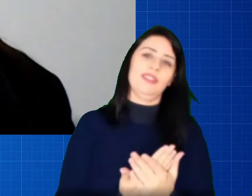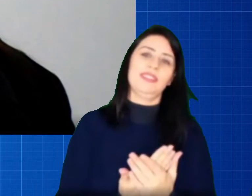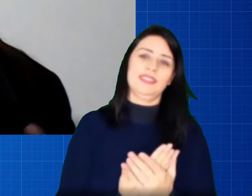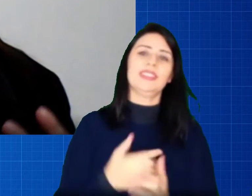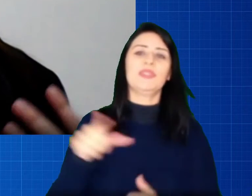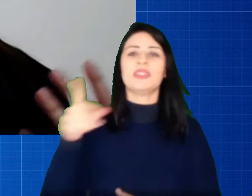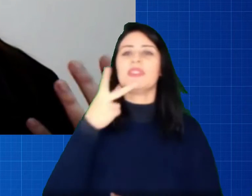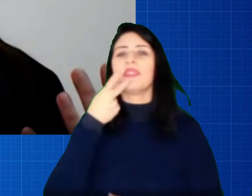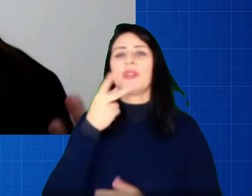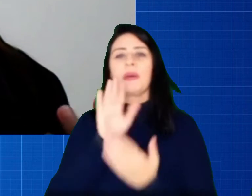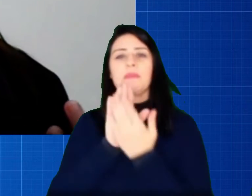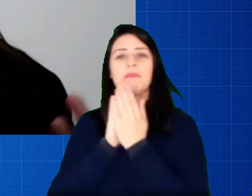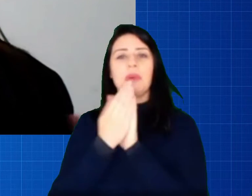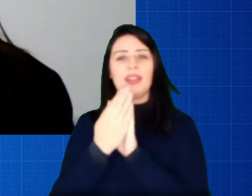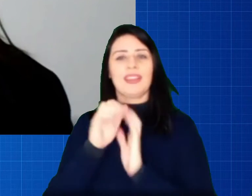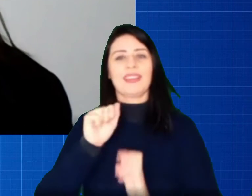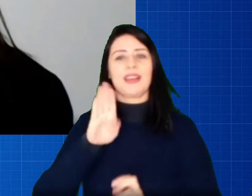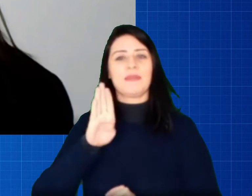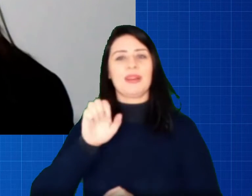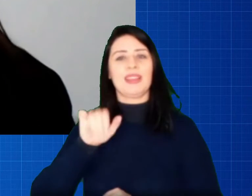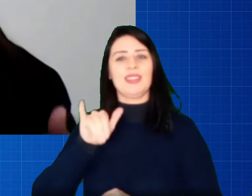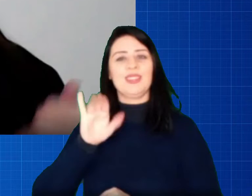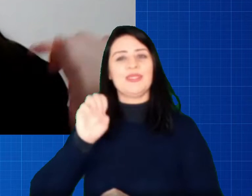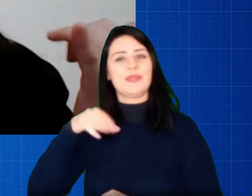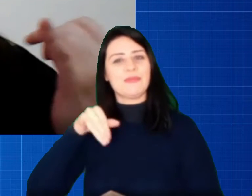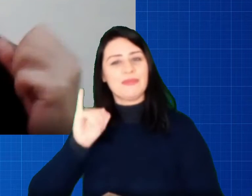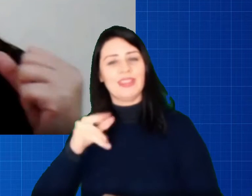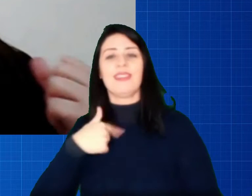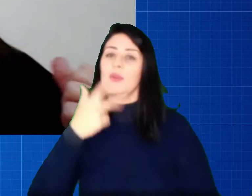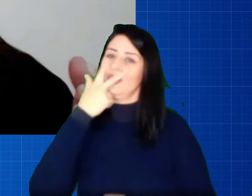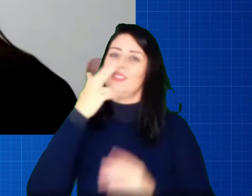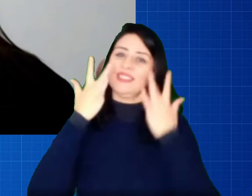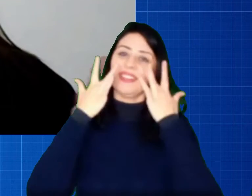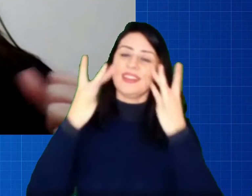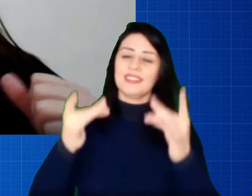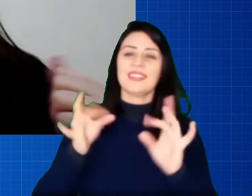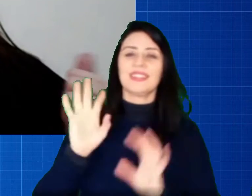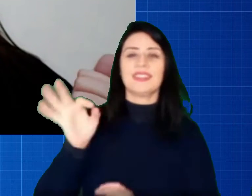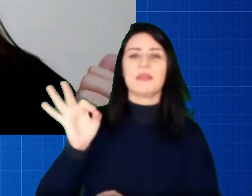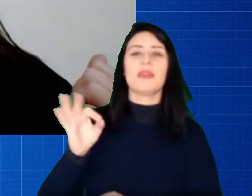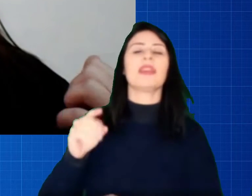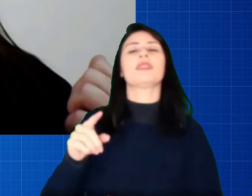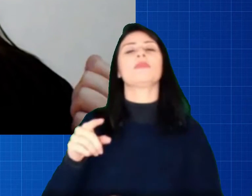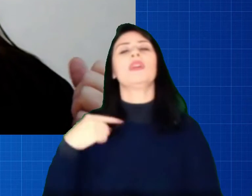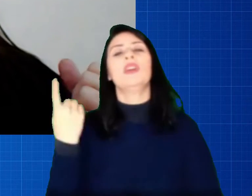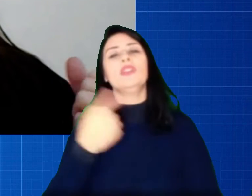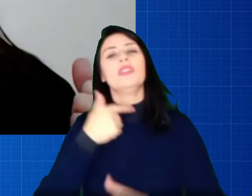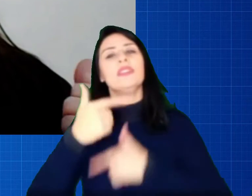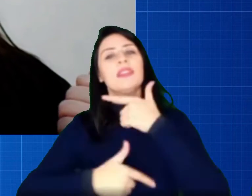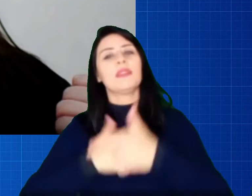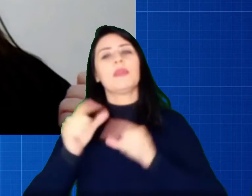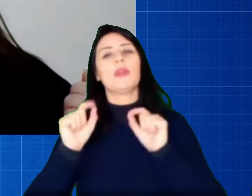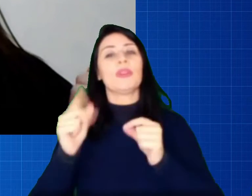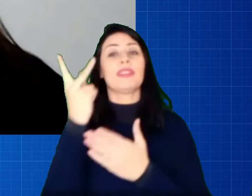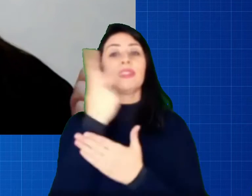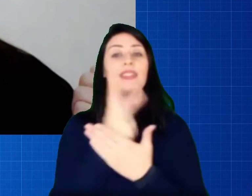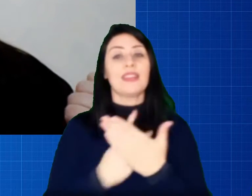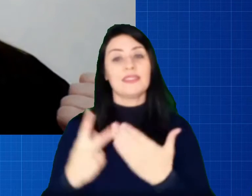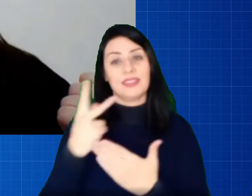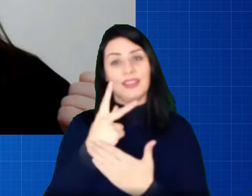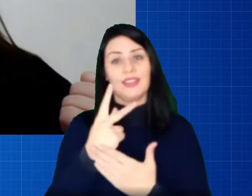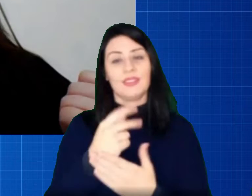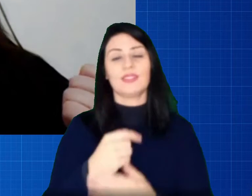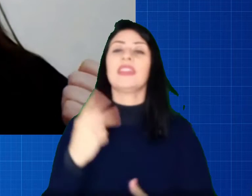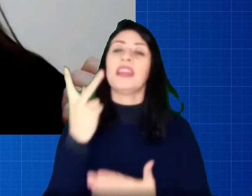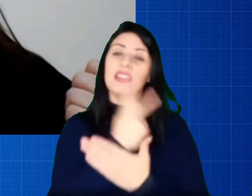Né? E as crianças fazem isso aonde? Na escola. Como ela comentou da bonequinha Bayomi, né? Eu também gosto muito da Bayomi, também faço a bonequinha, acho muito